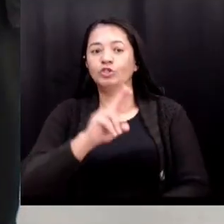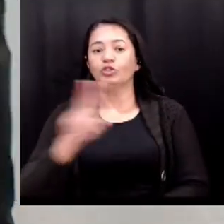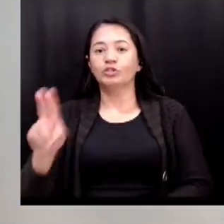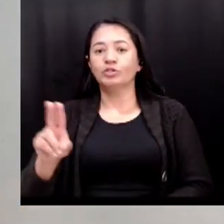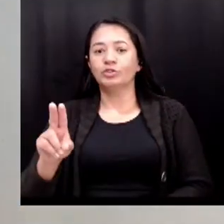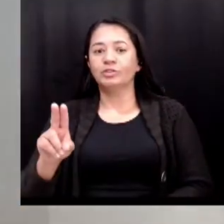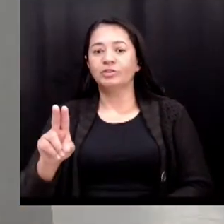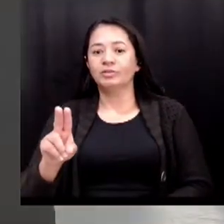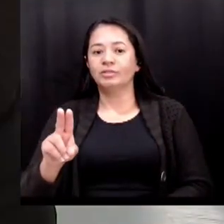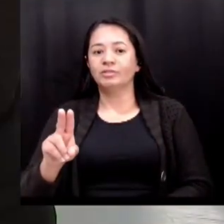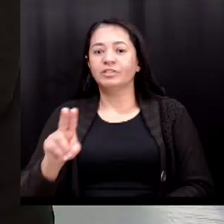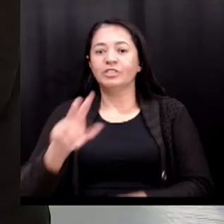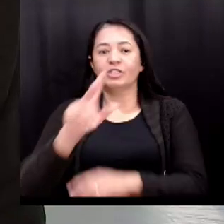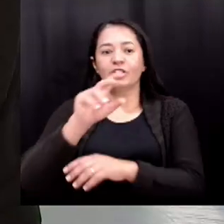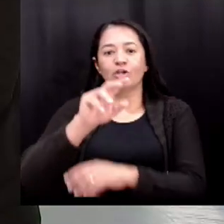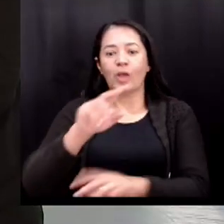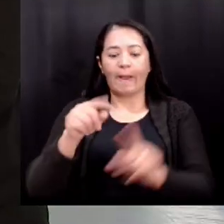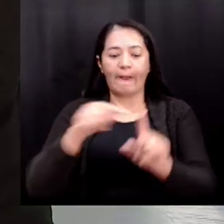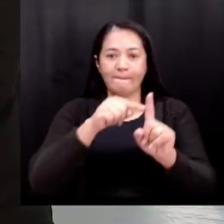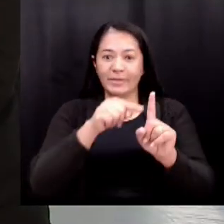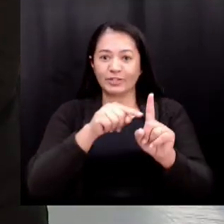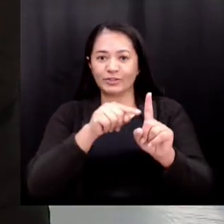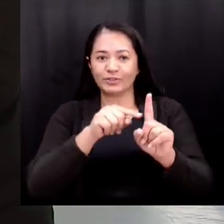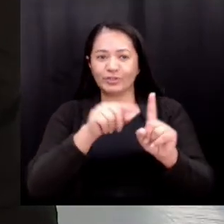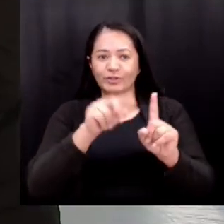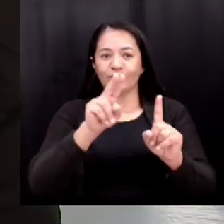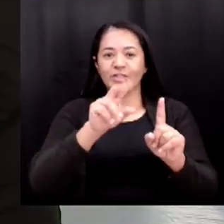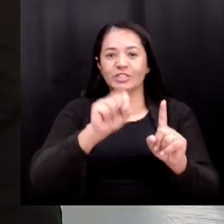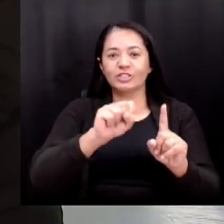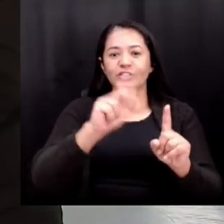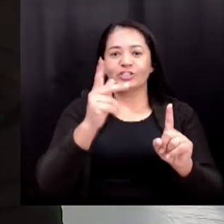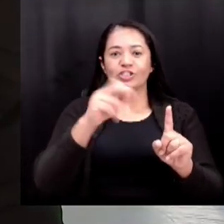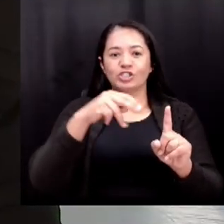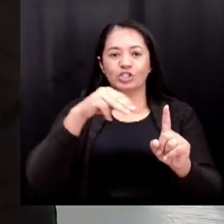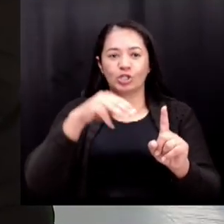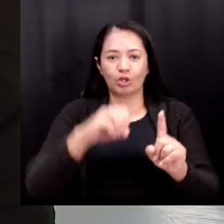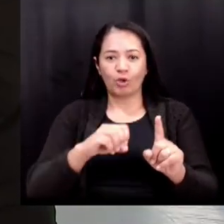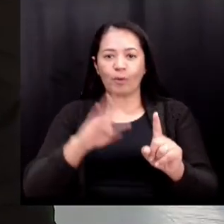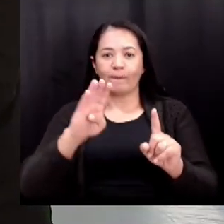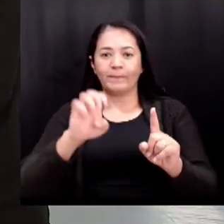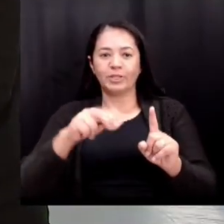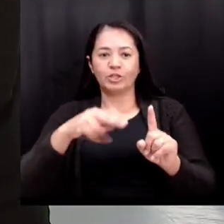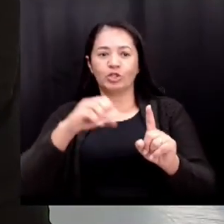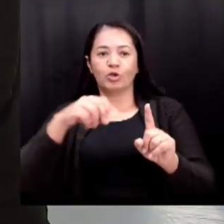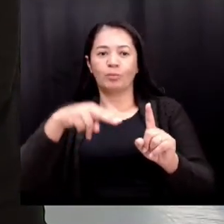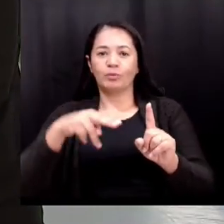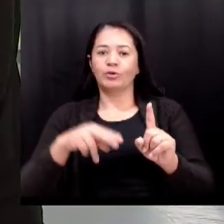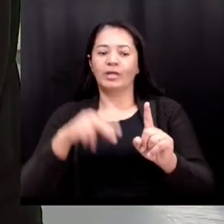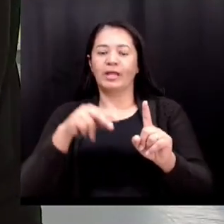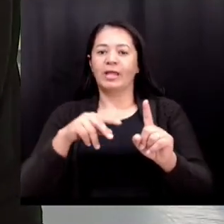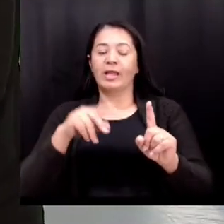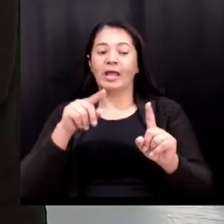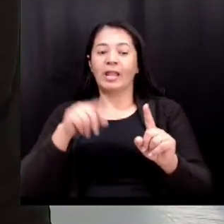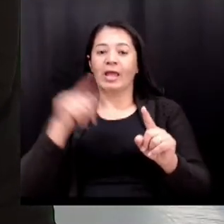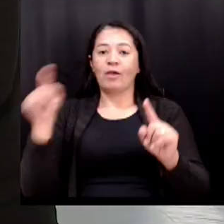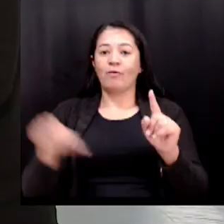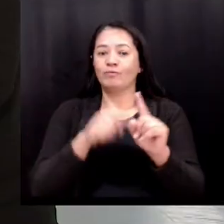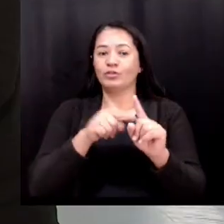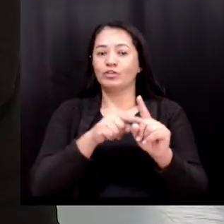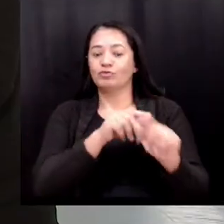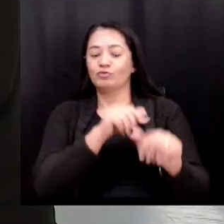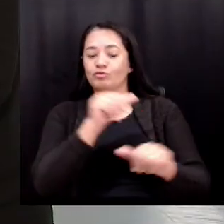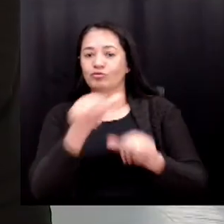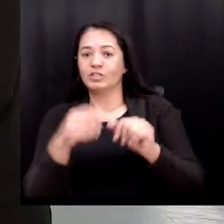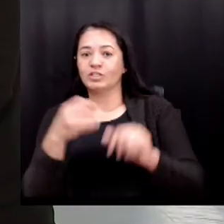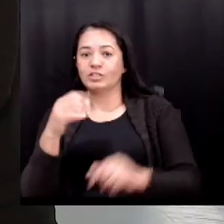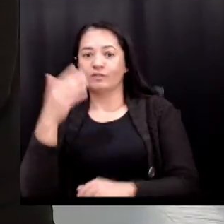Mono, a pessoa escondida. Então ele é uma questão de função, ela é uma coisa transitória. Se você está vendo,